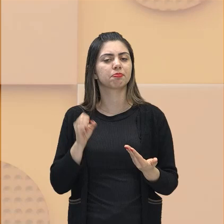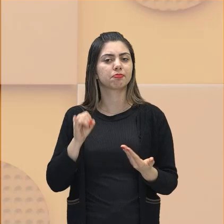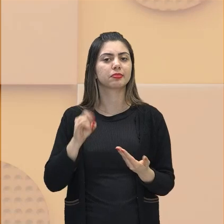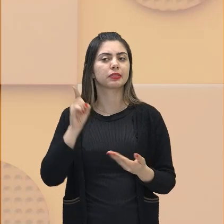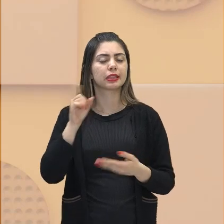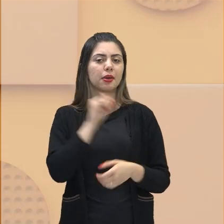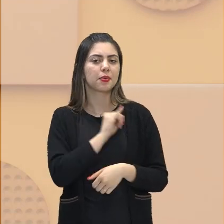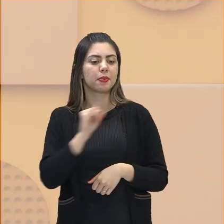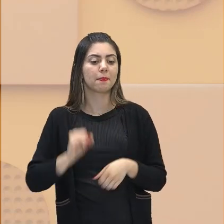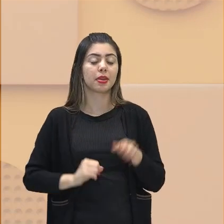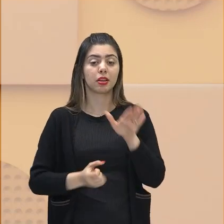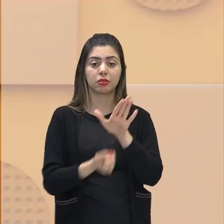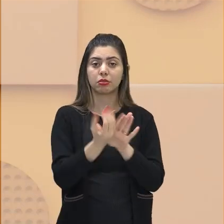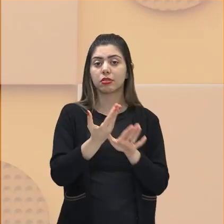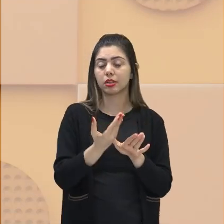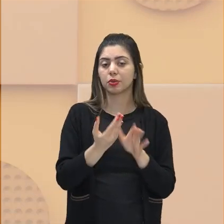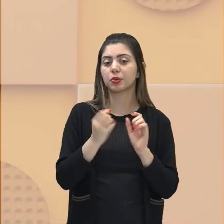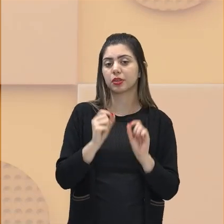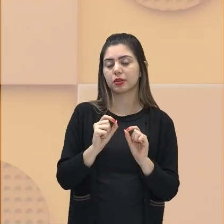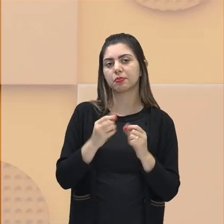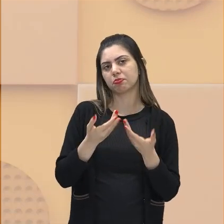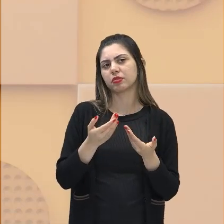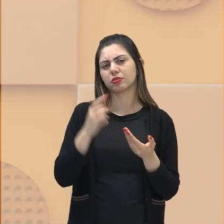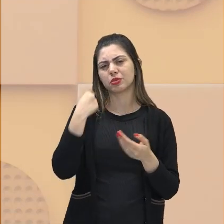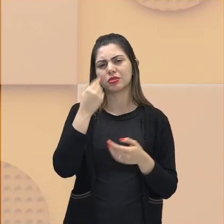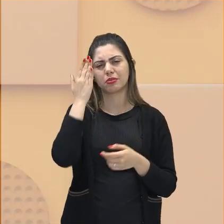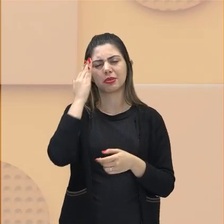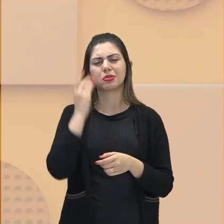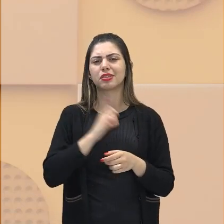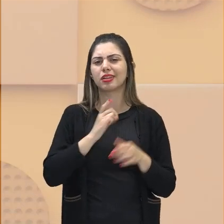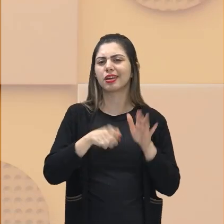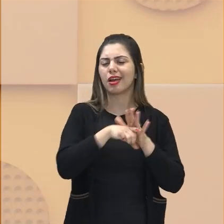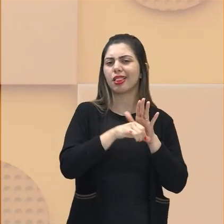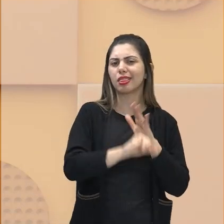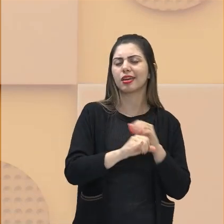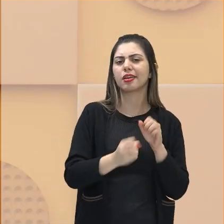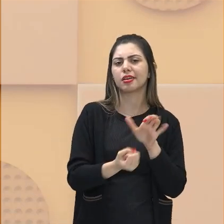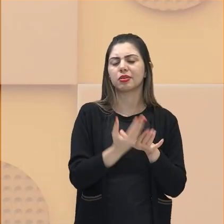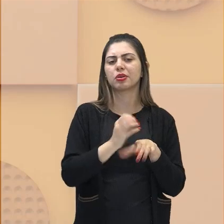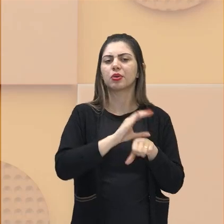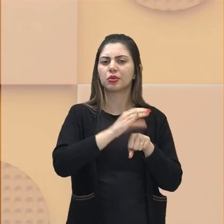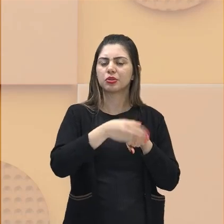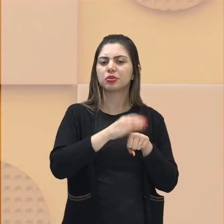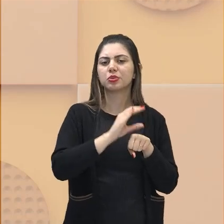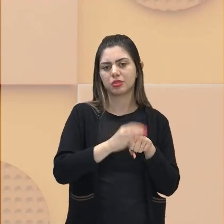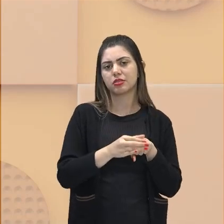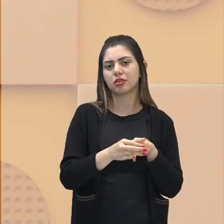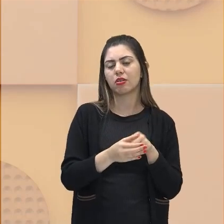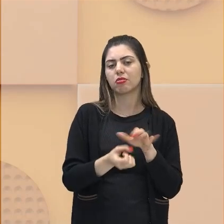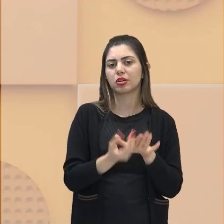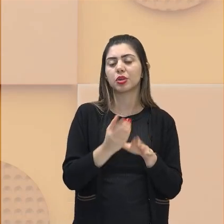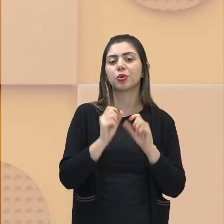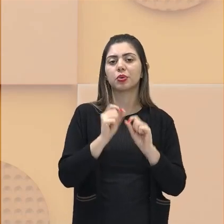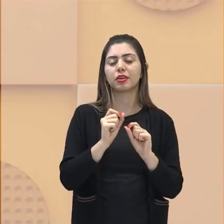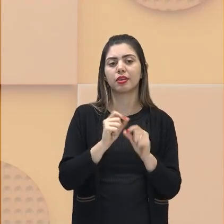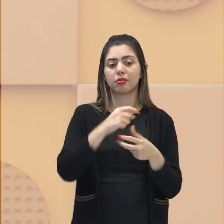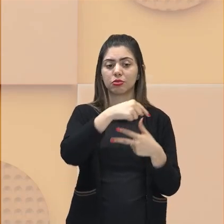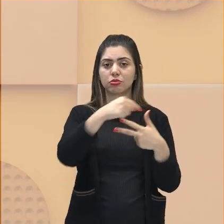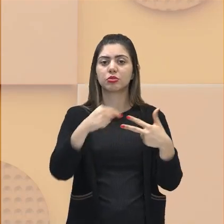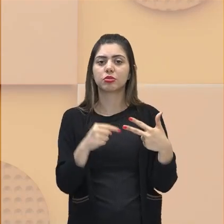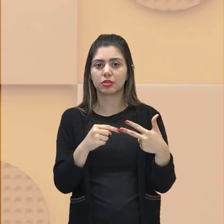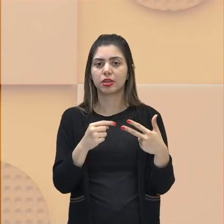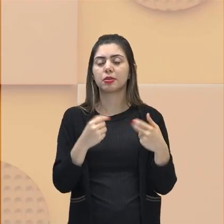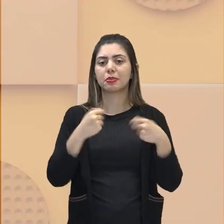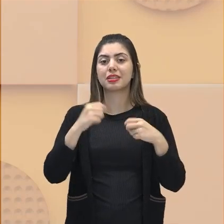imperador criou... O imperador não, mas a legislação, né? A Constituição de 1924 criou esse poder moderador para se